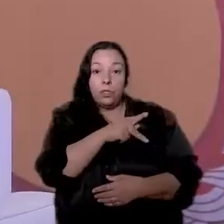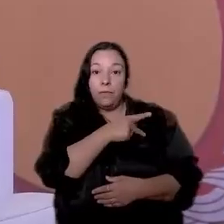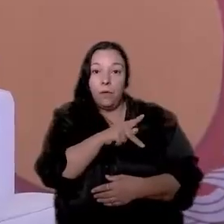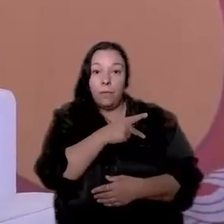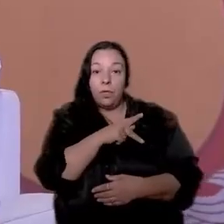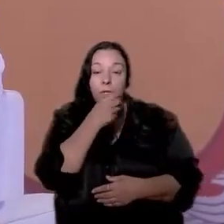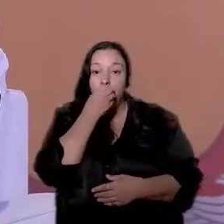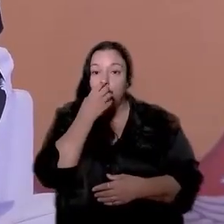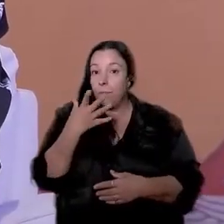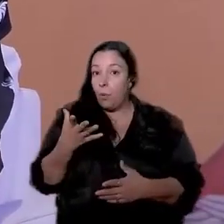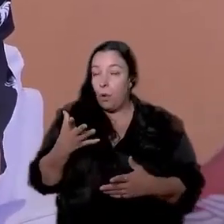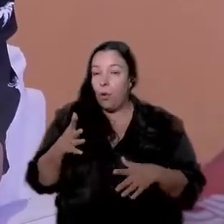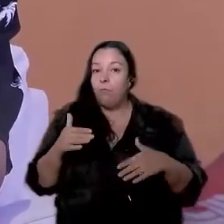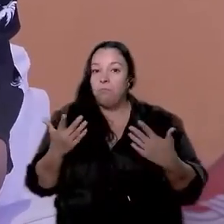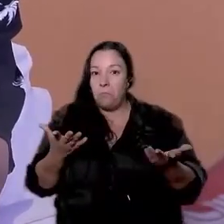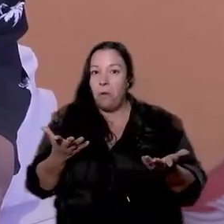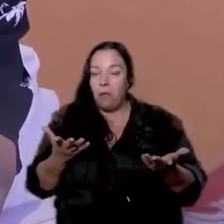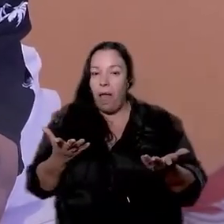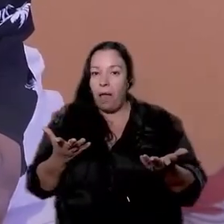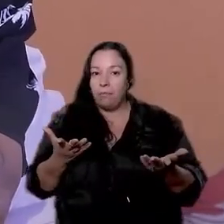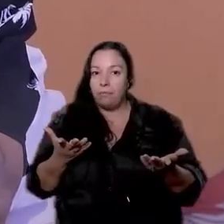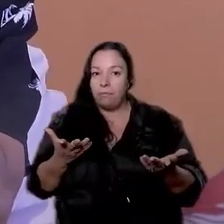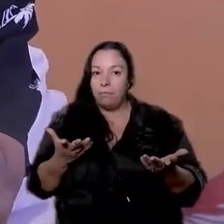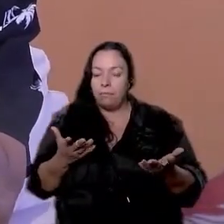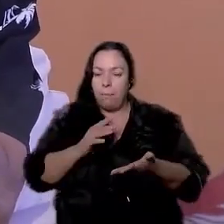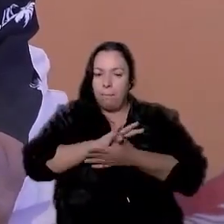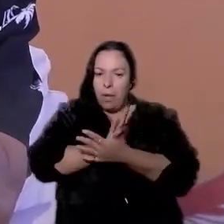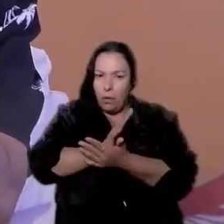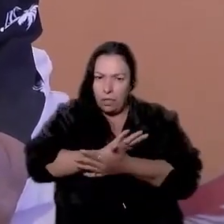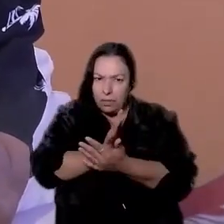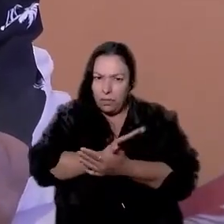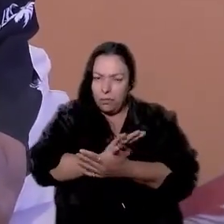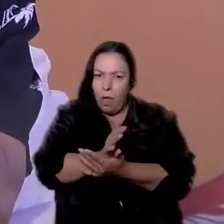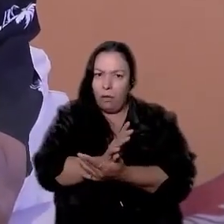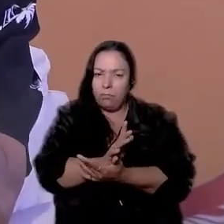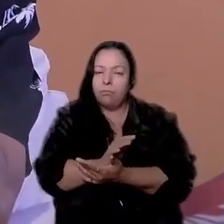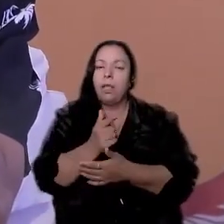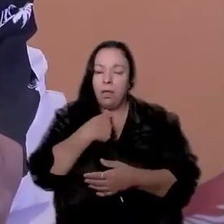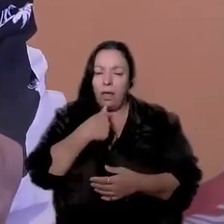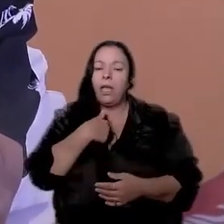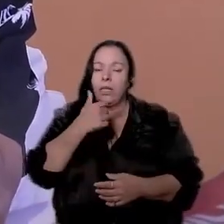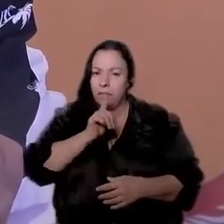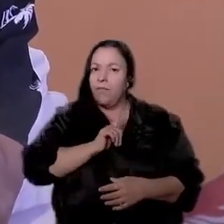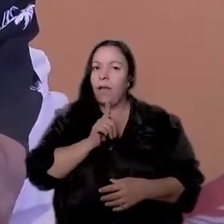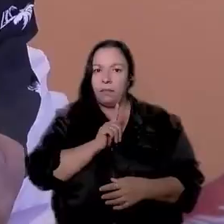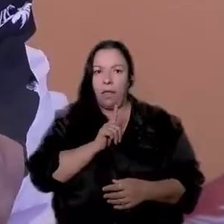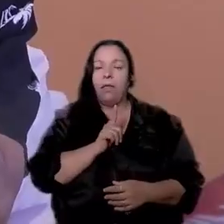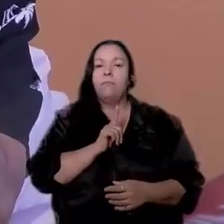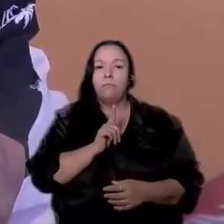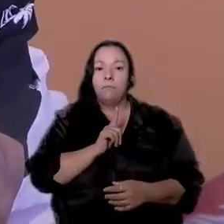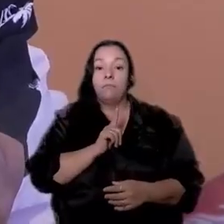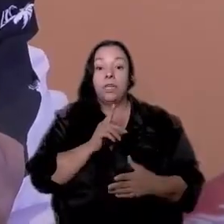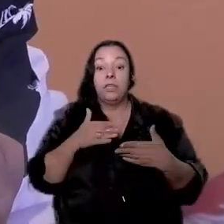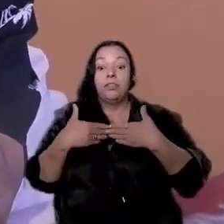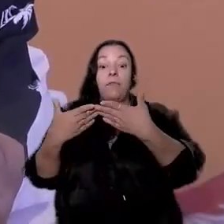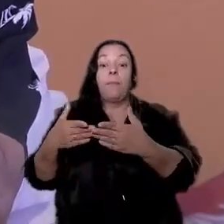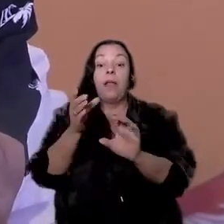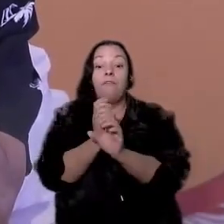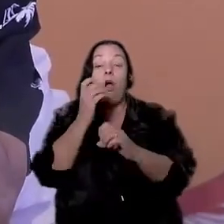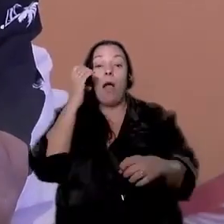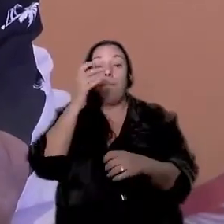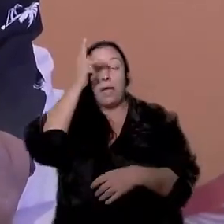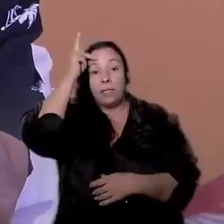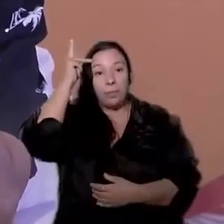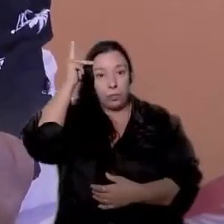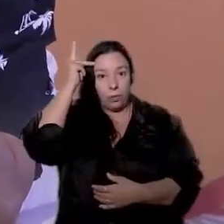boa qualidade lá? Uma coisa meio preconceituosa. Eu digo, olha, eu garanto que vai ter projeto de boa qualidade, porque a gente vai para lá formar as